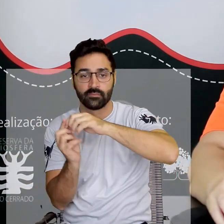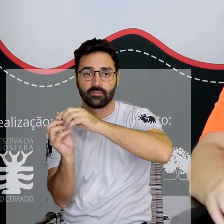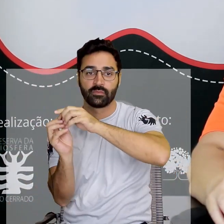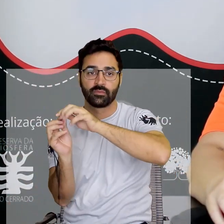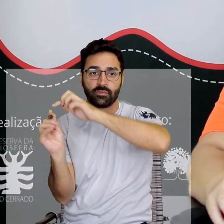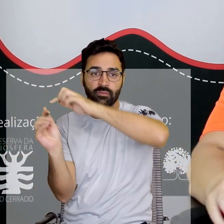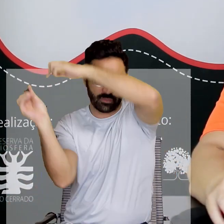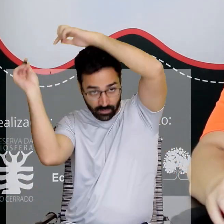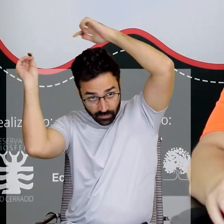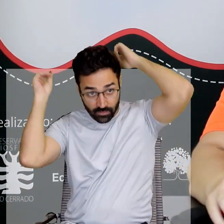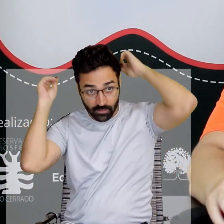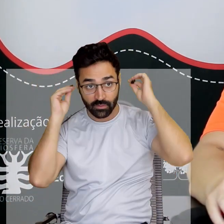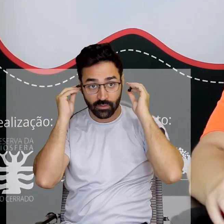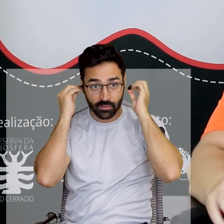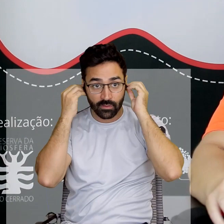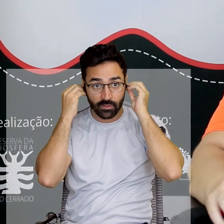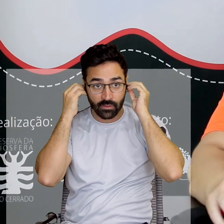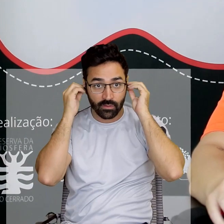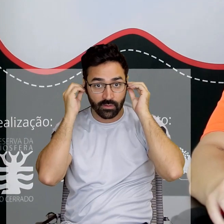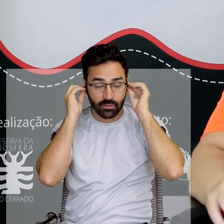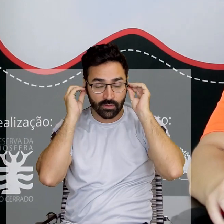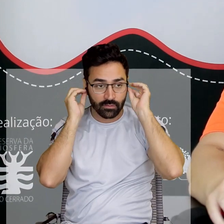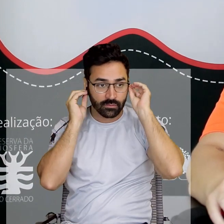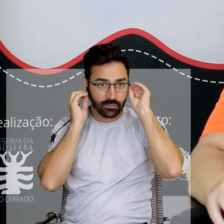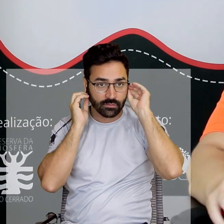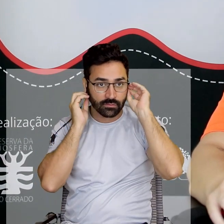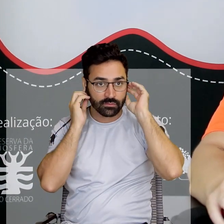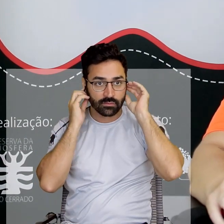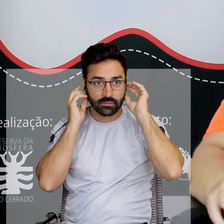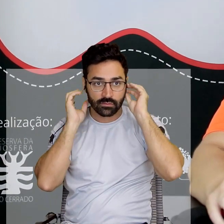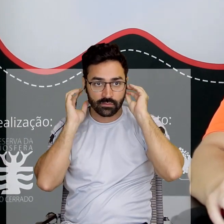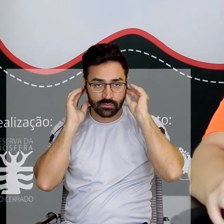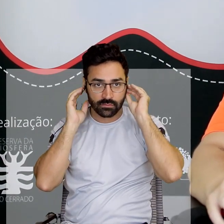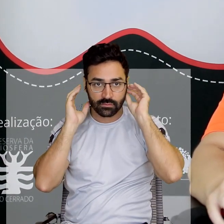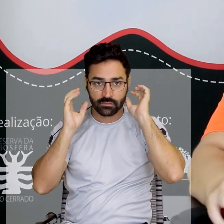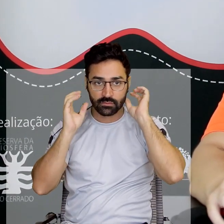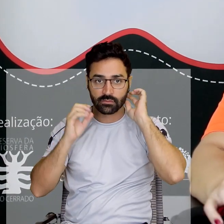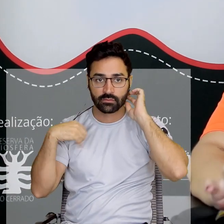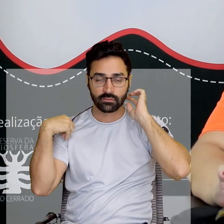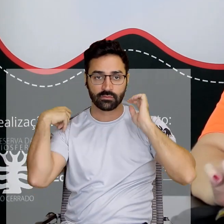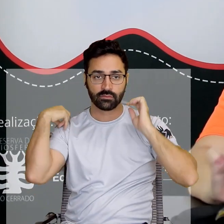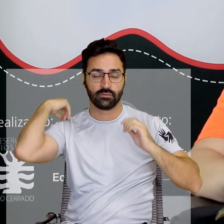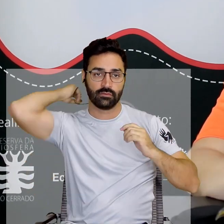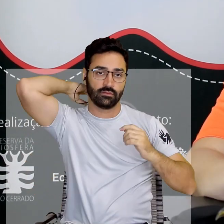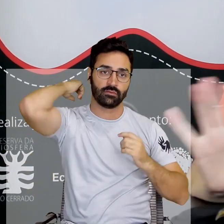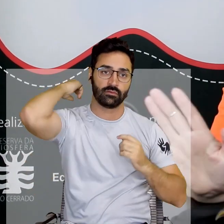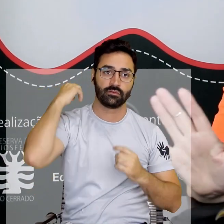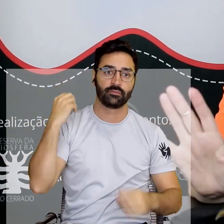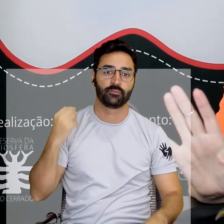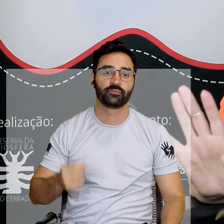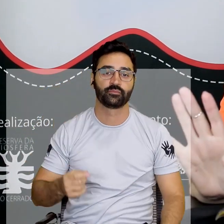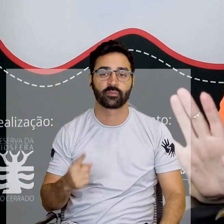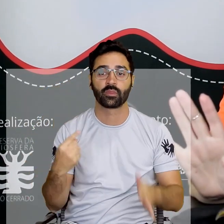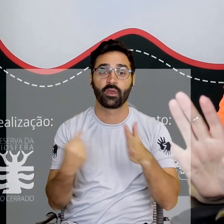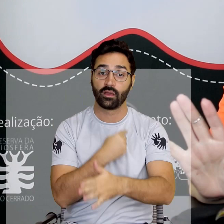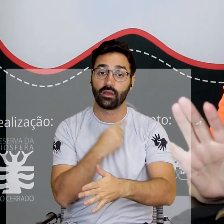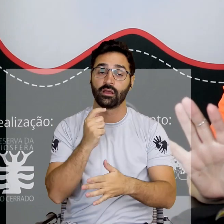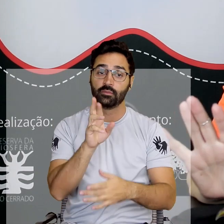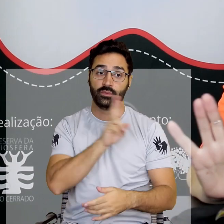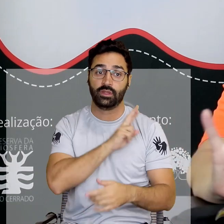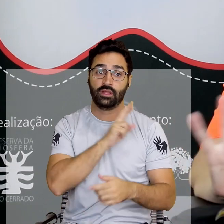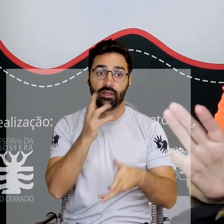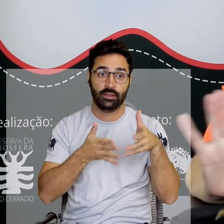Vou te fazer uma pergunta. Eu quero que você me responda em Libras. Não precisa nem abrir o